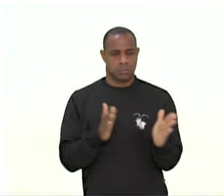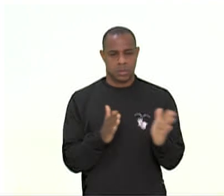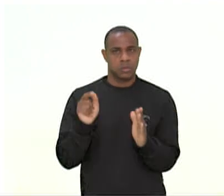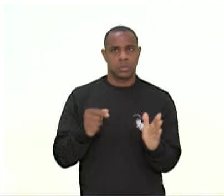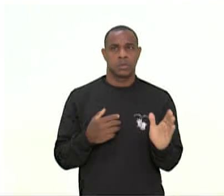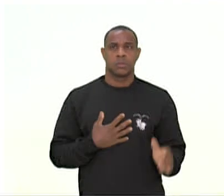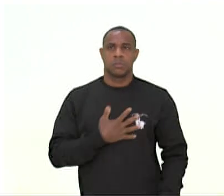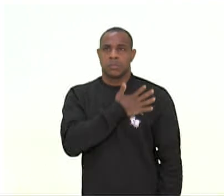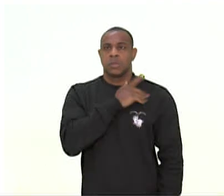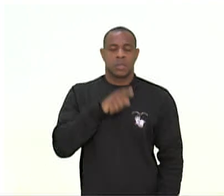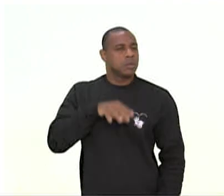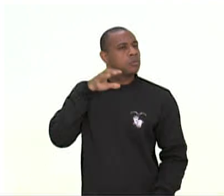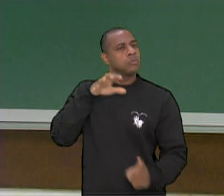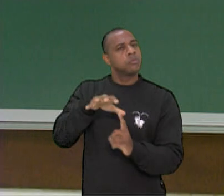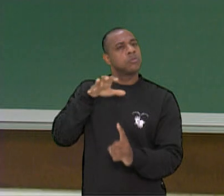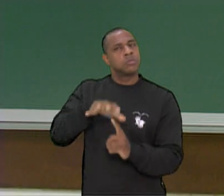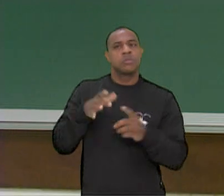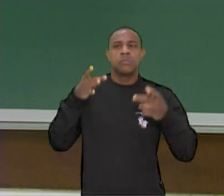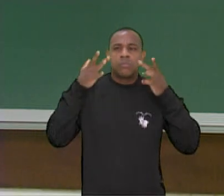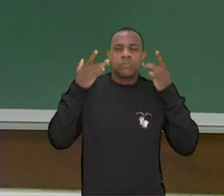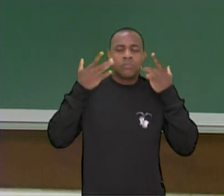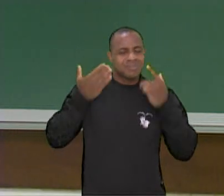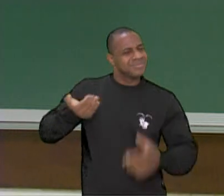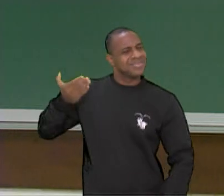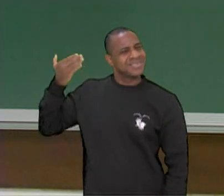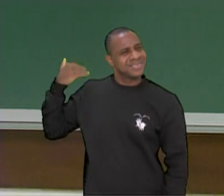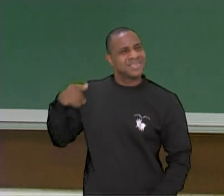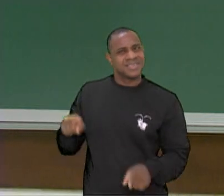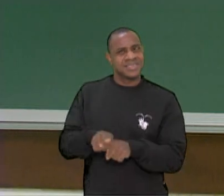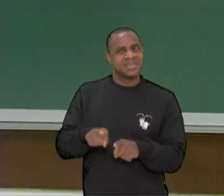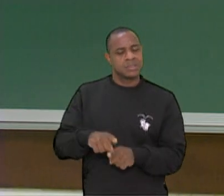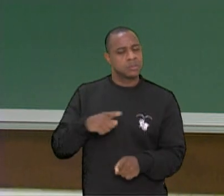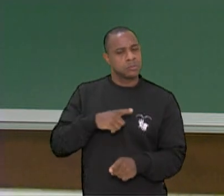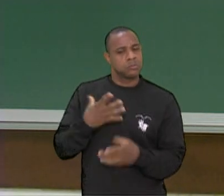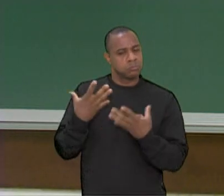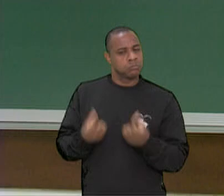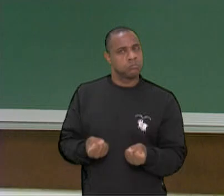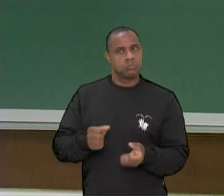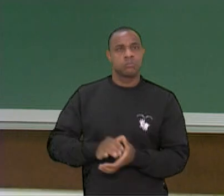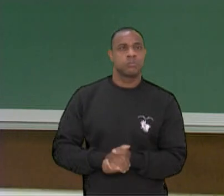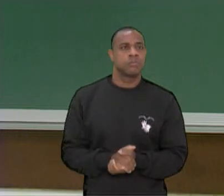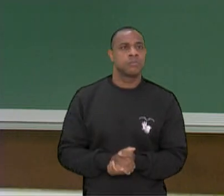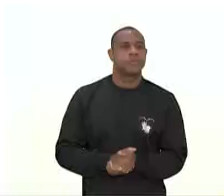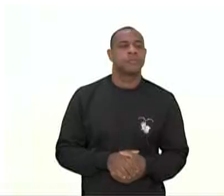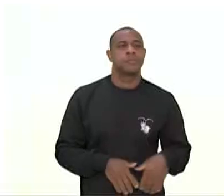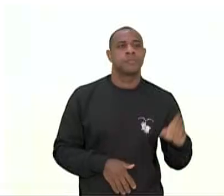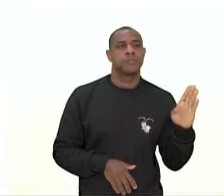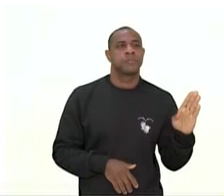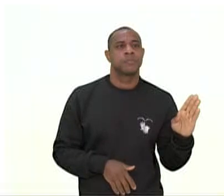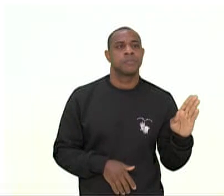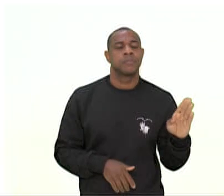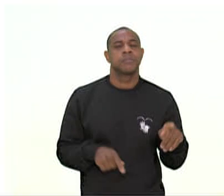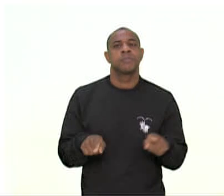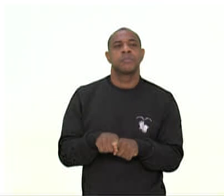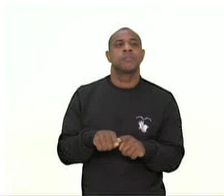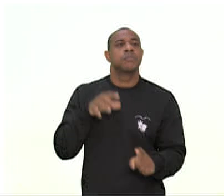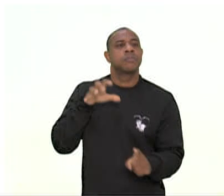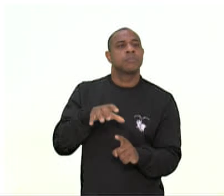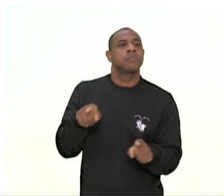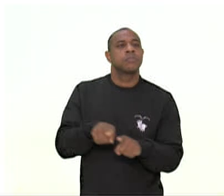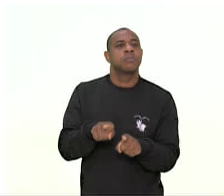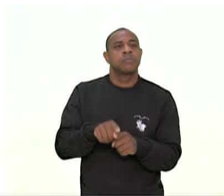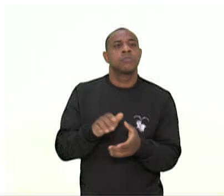São influências que o teatro daquela época recebeu, tá bom? Letra B, também recebeu influência